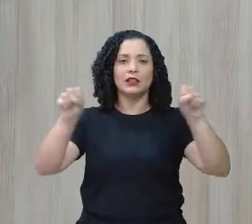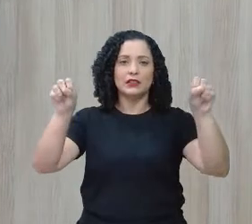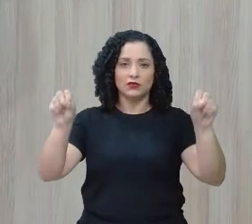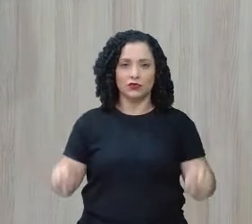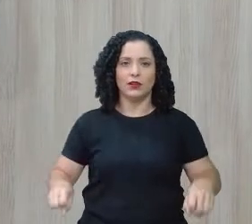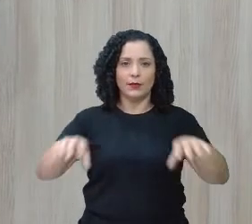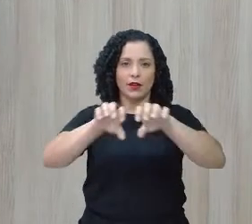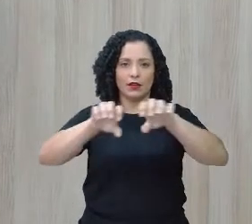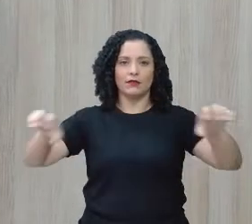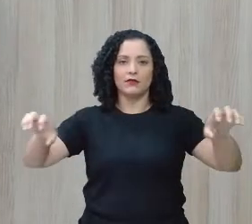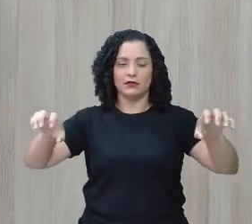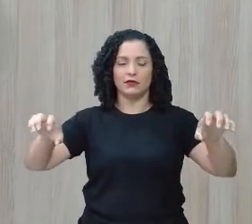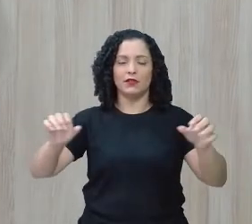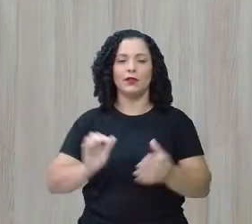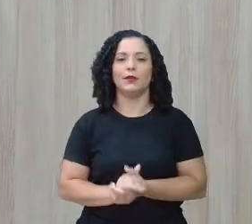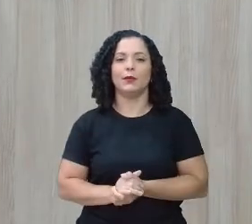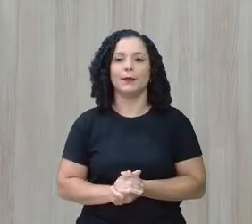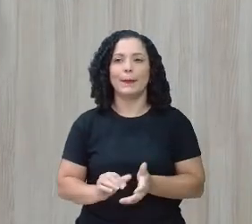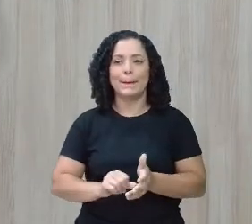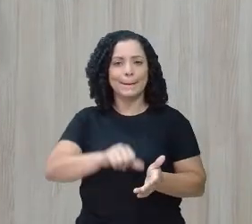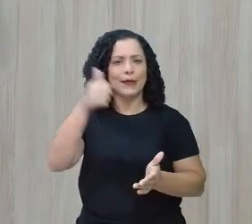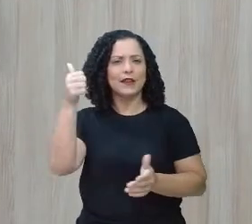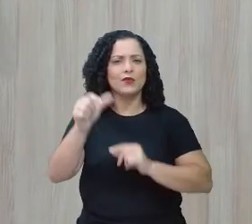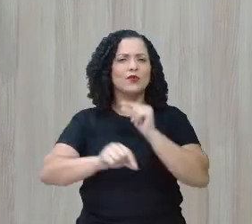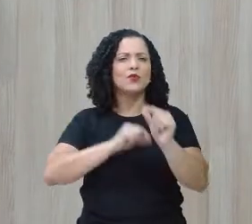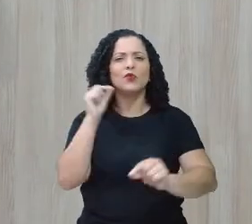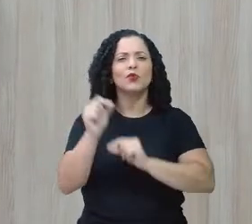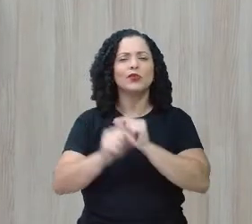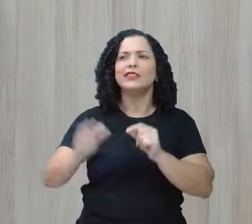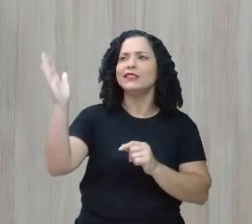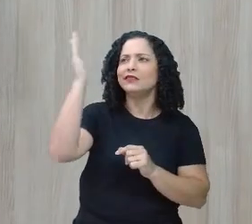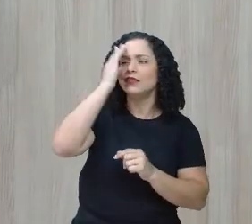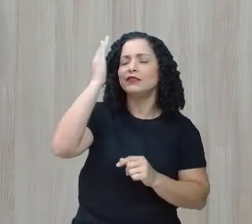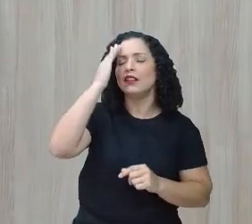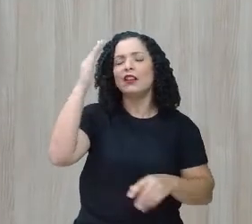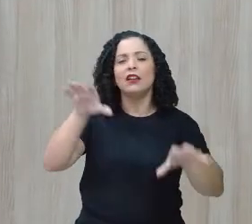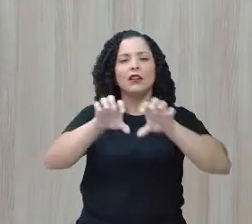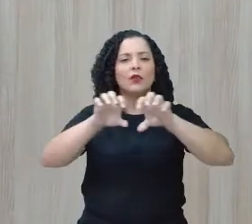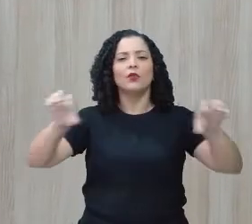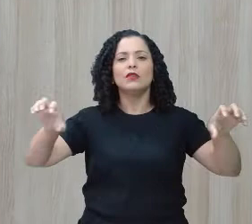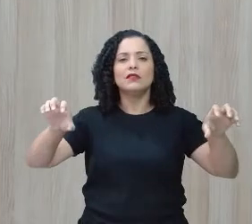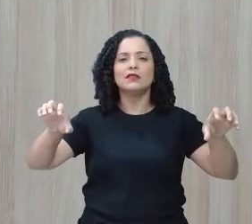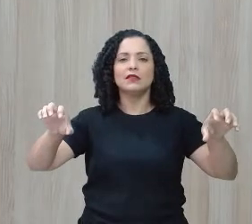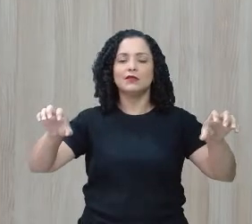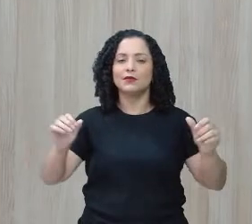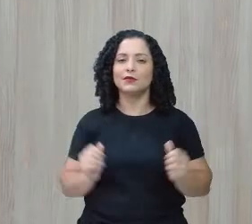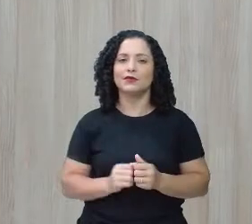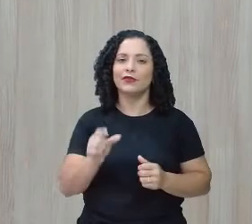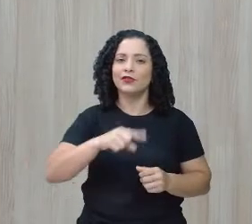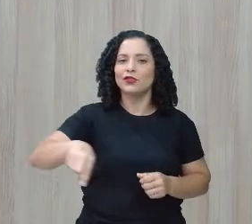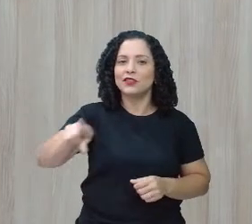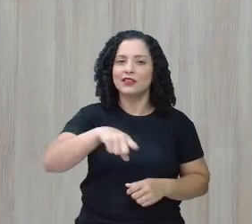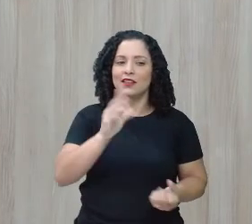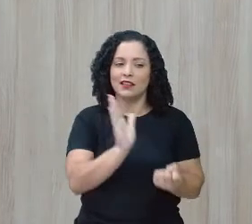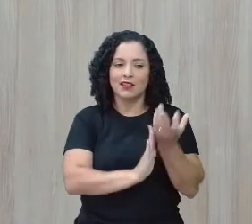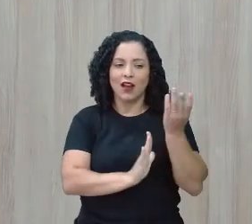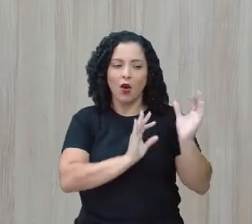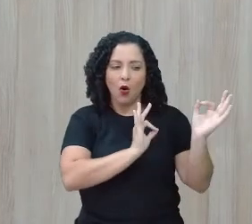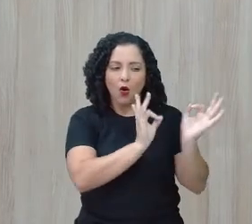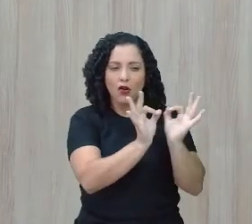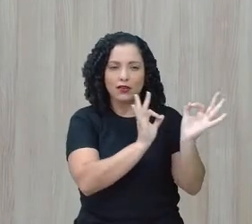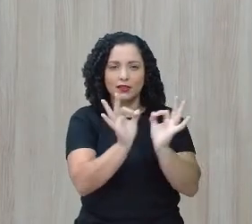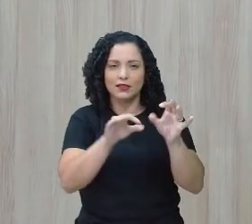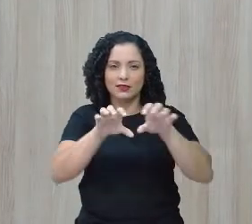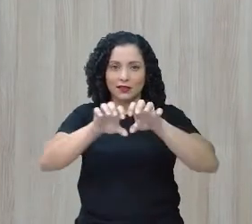equação. Então, primeiro, para que você entenda essa questão de sistema de equação, para você montar um sistema de